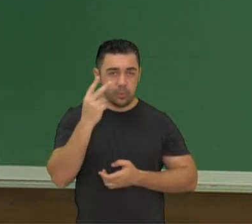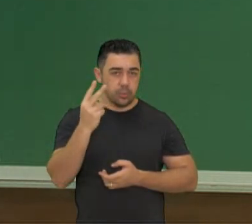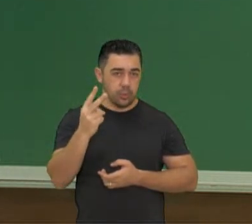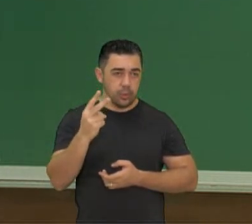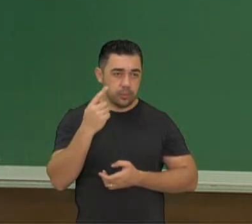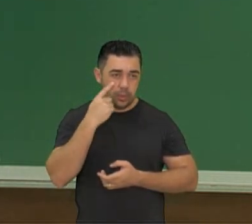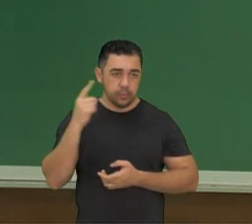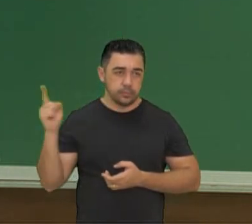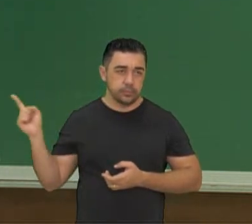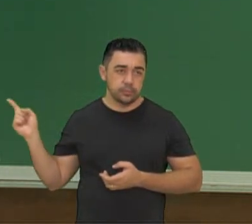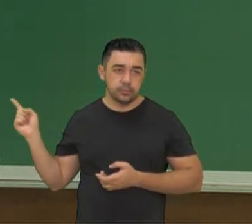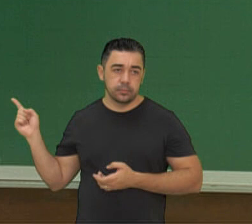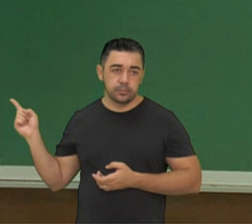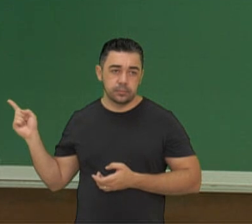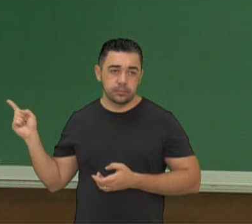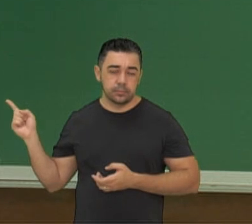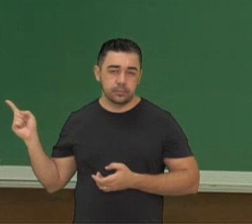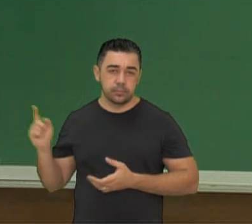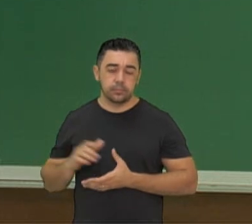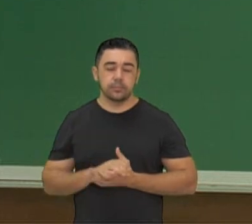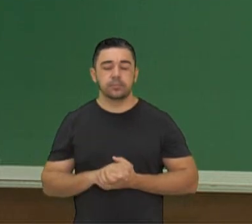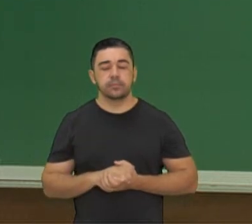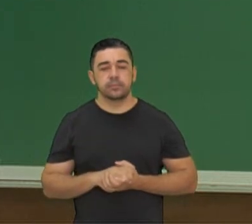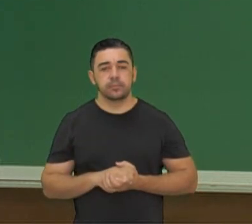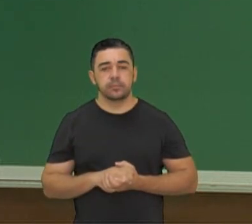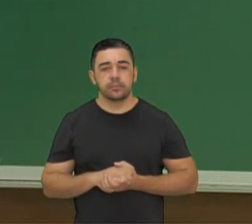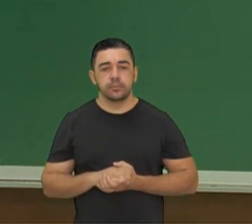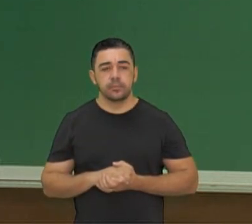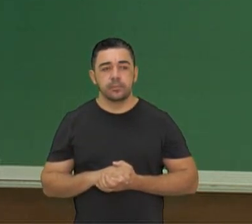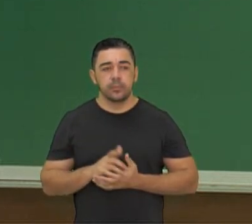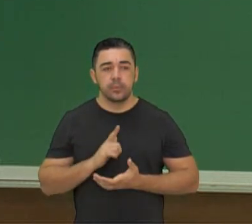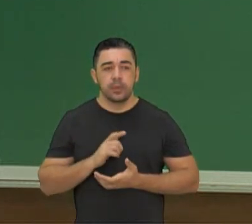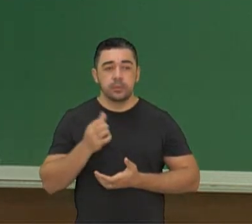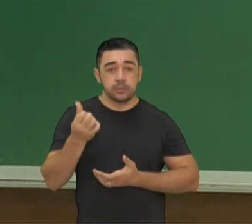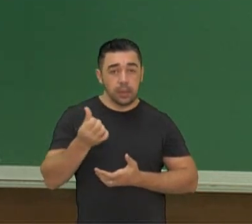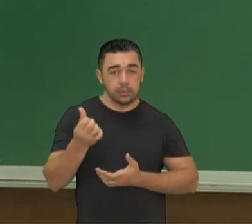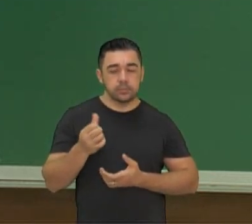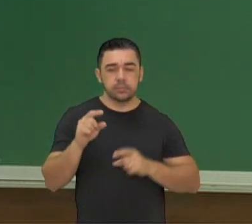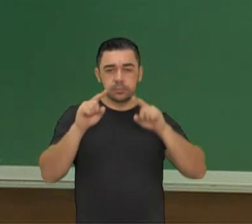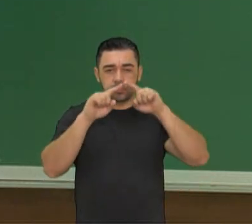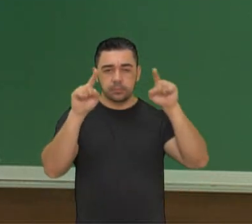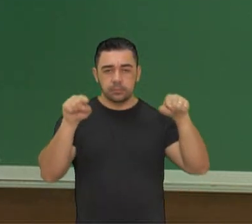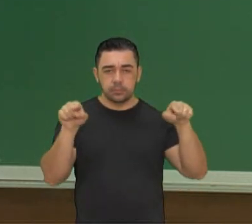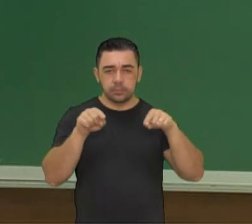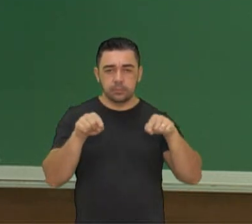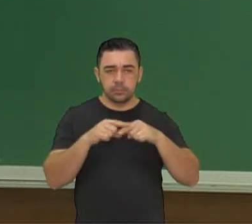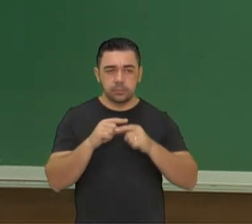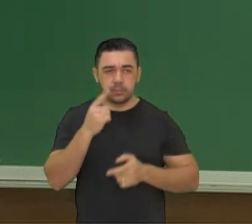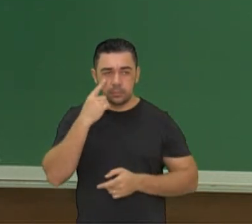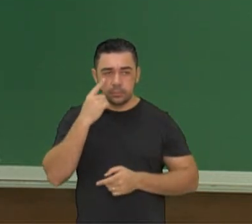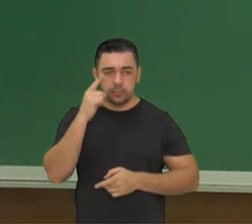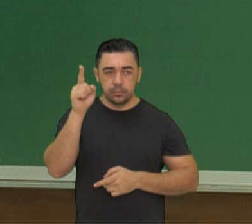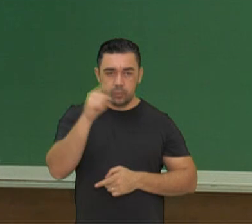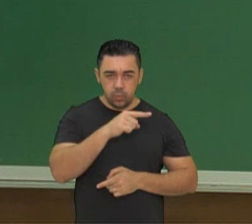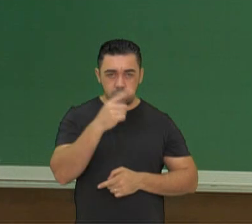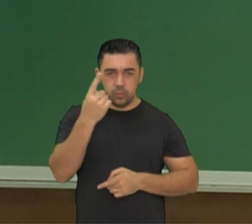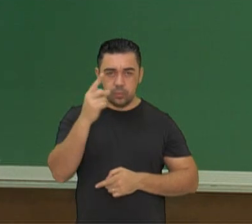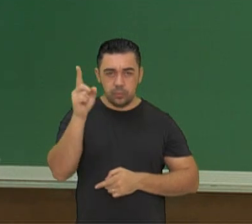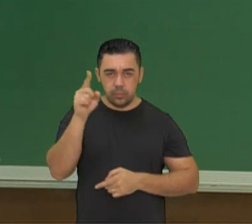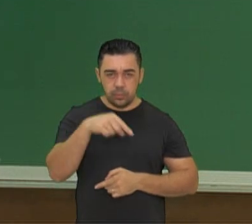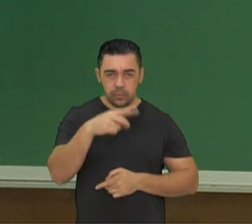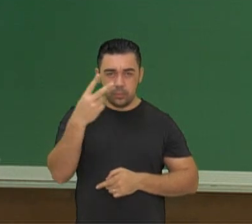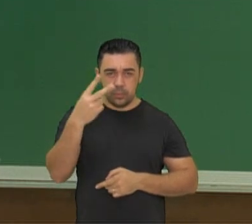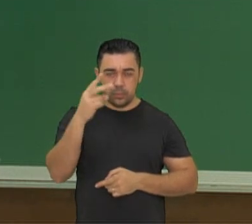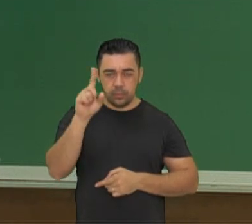duas diagonais. Tá ali. E do hexágono? Se eu pegar esse vértice, por exemplo, ó, eu consigo ligar com esse